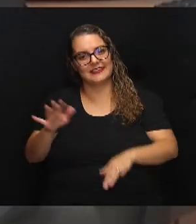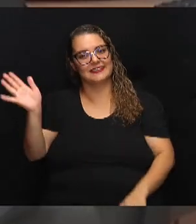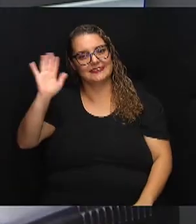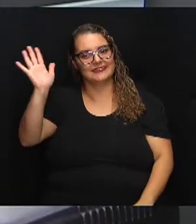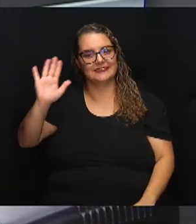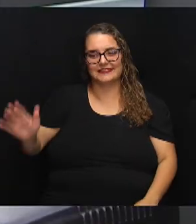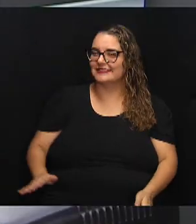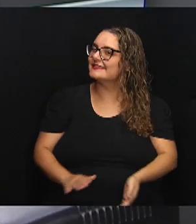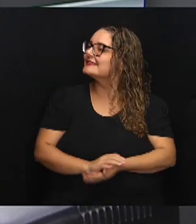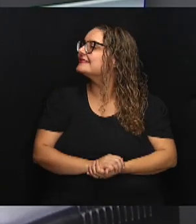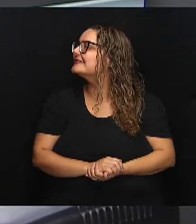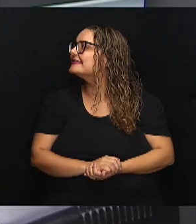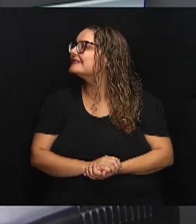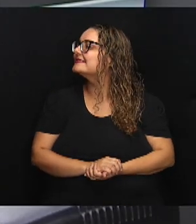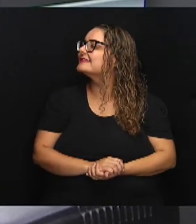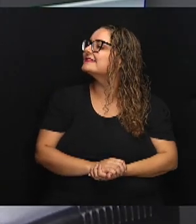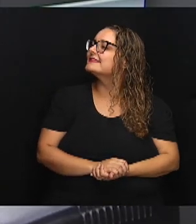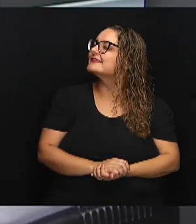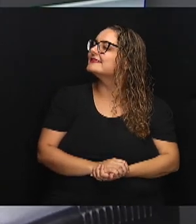Tchau!